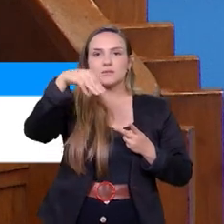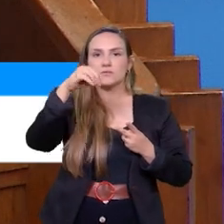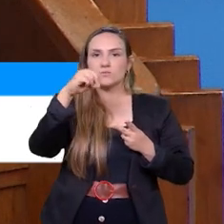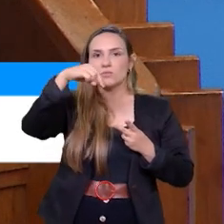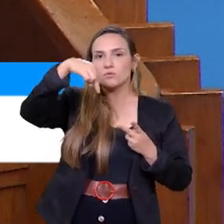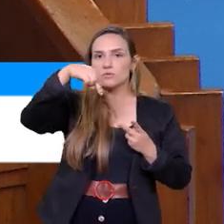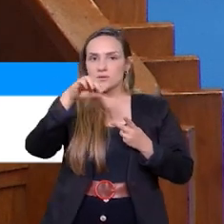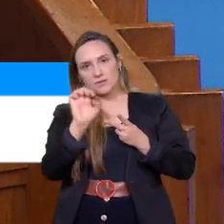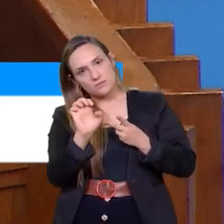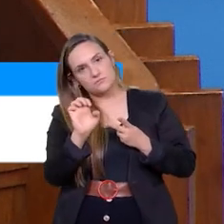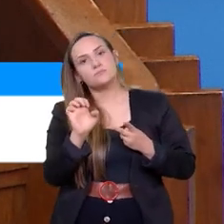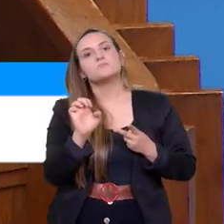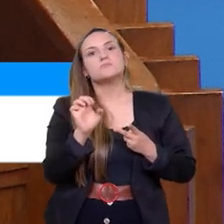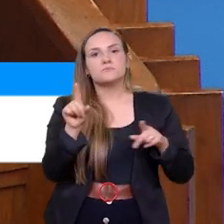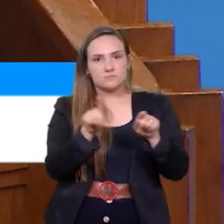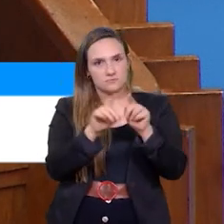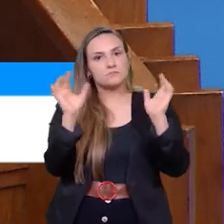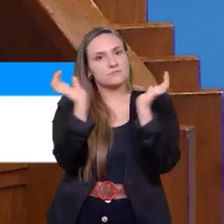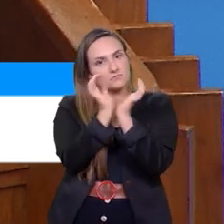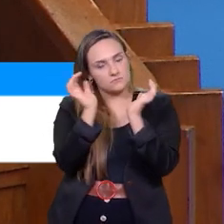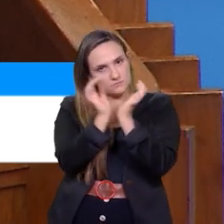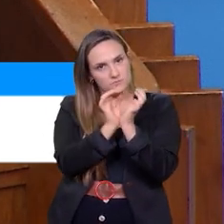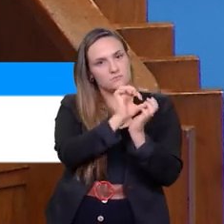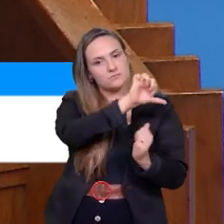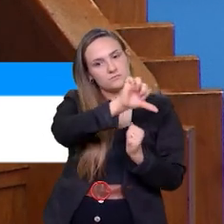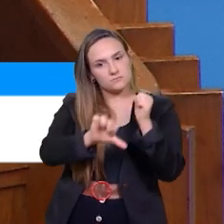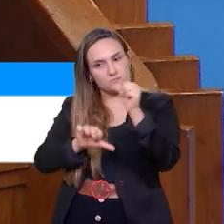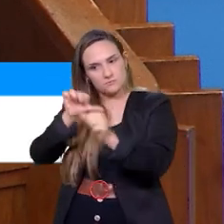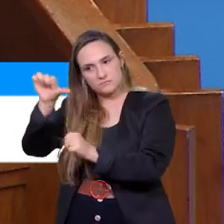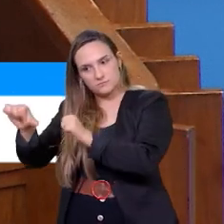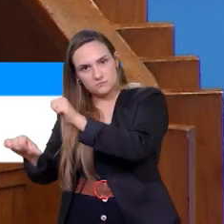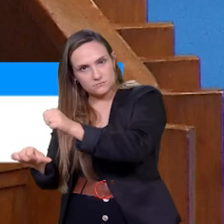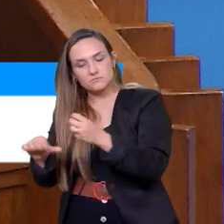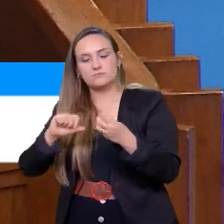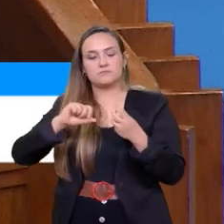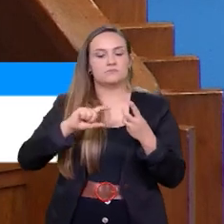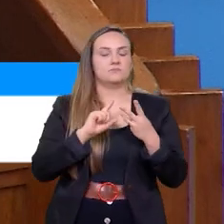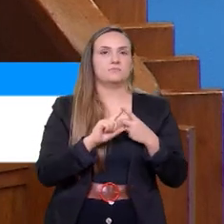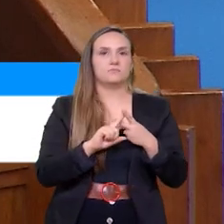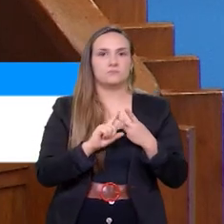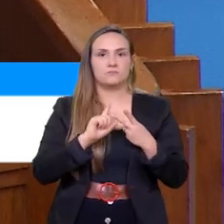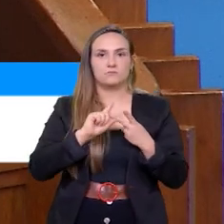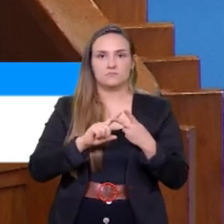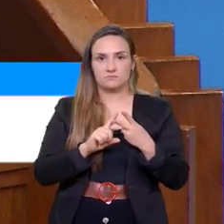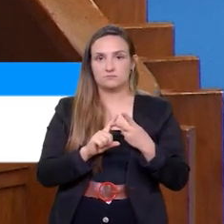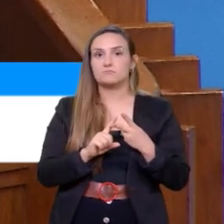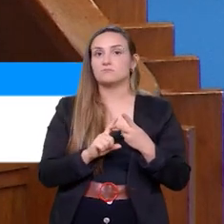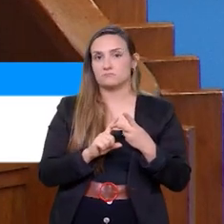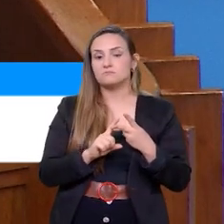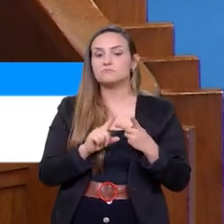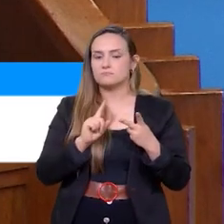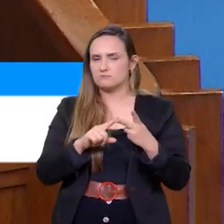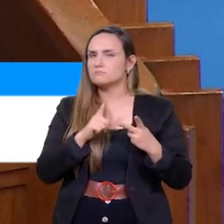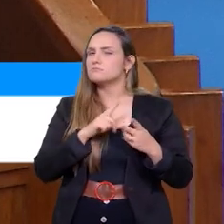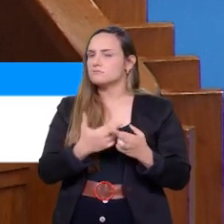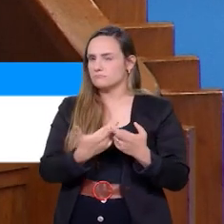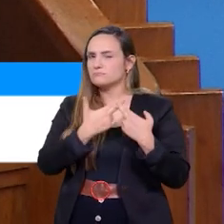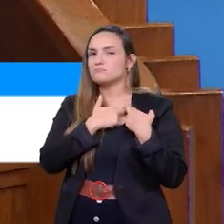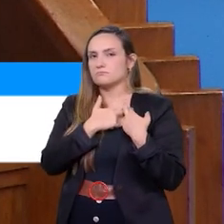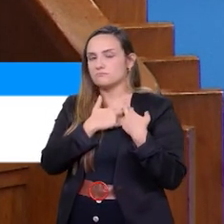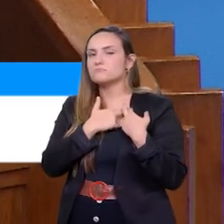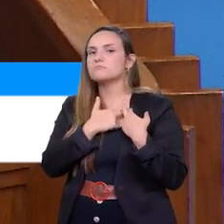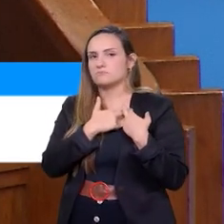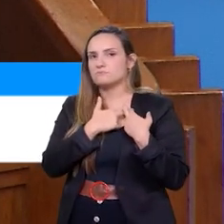Simone tebeth também que integra a equipe de transição e